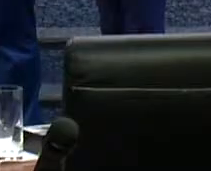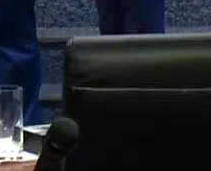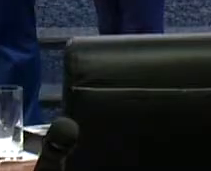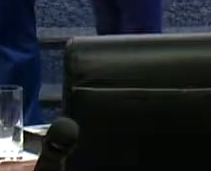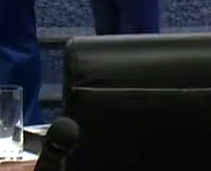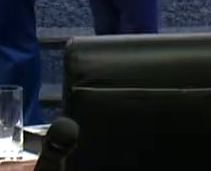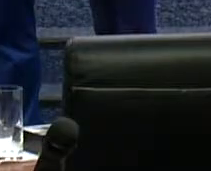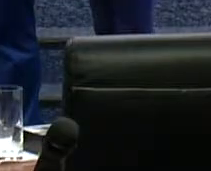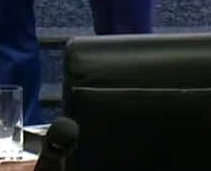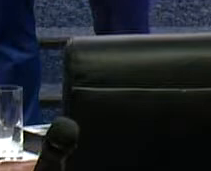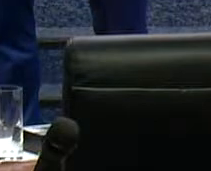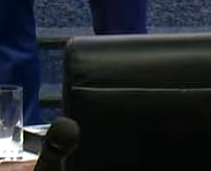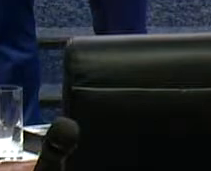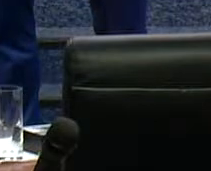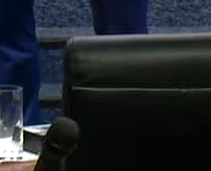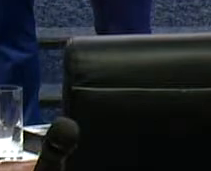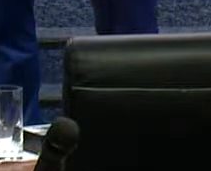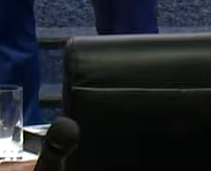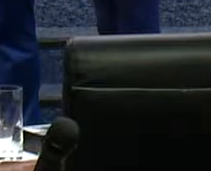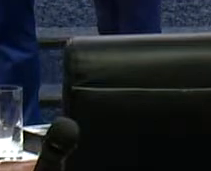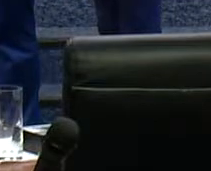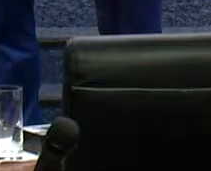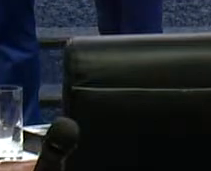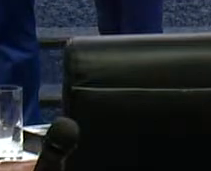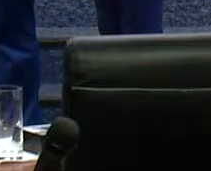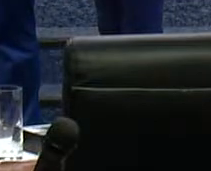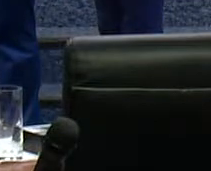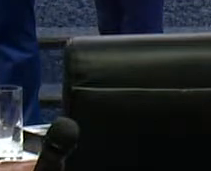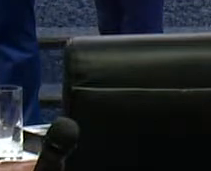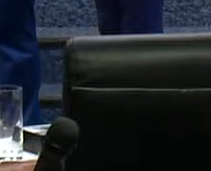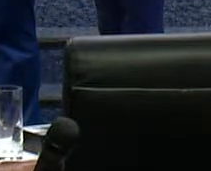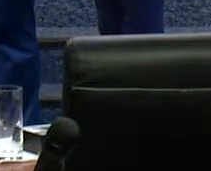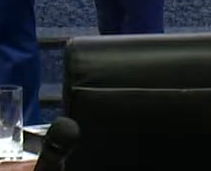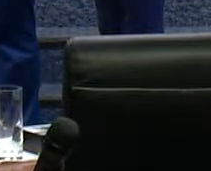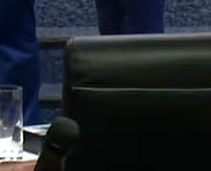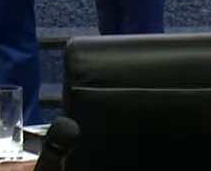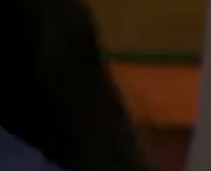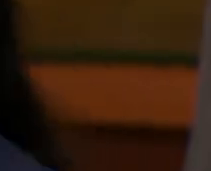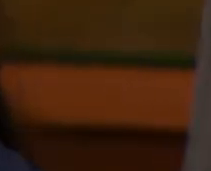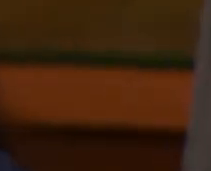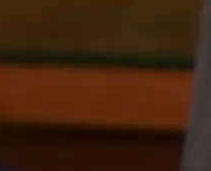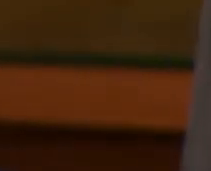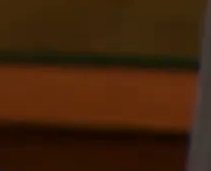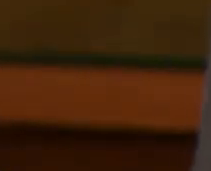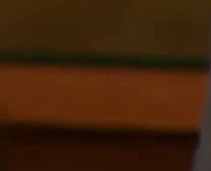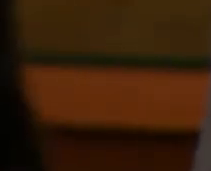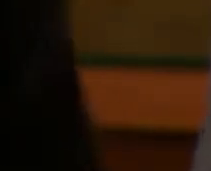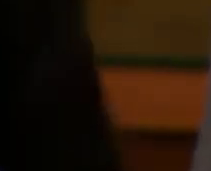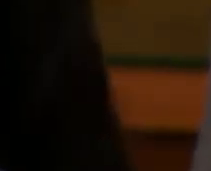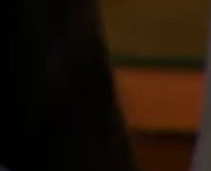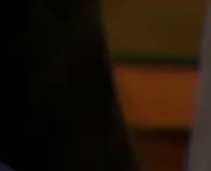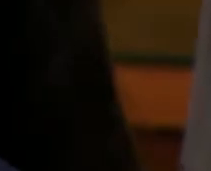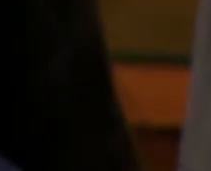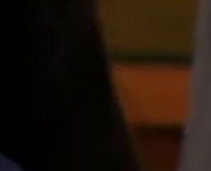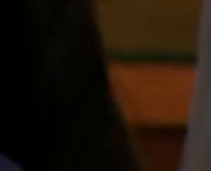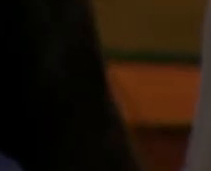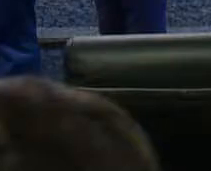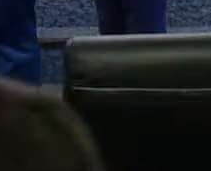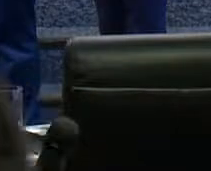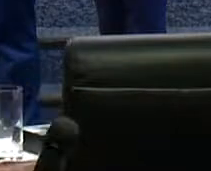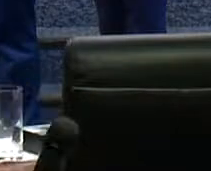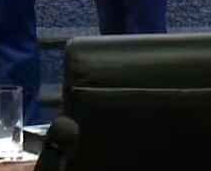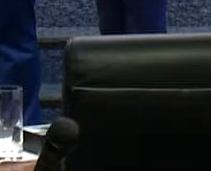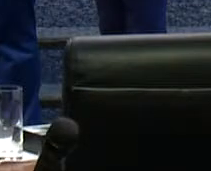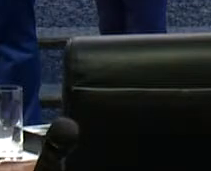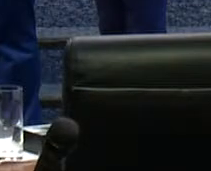vocês, pelo que vocês desenvolvem, pelo que vocês colaboram na vida dessas pessoas. Vocês hoje têm